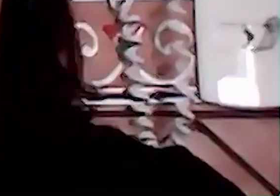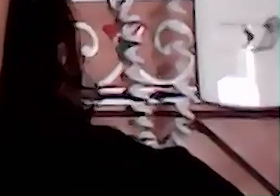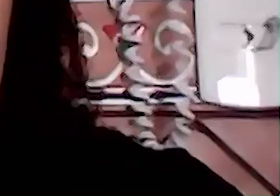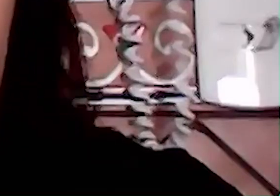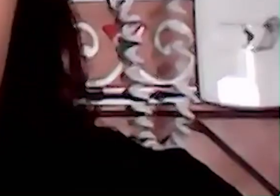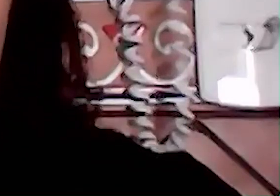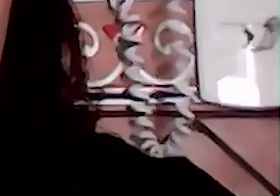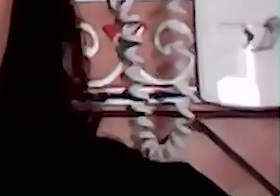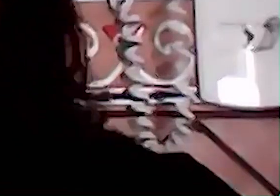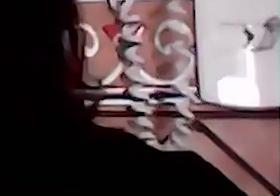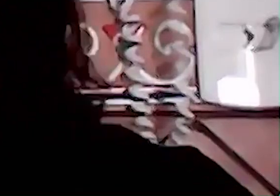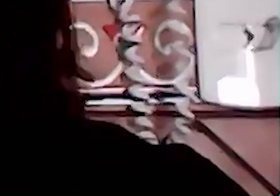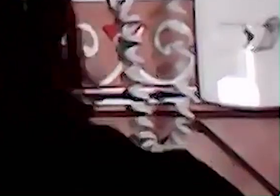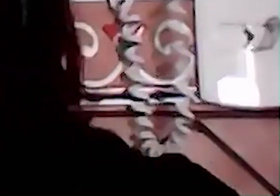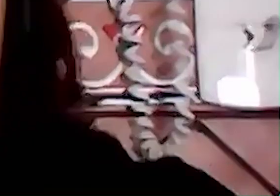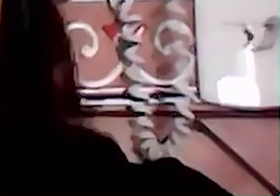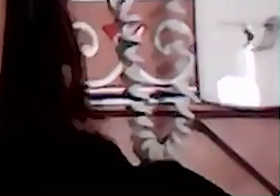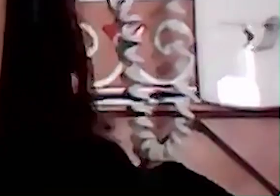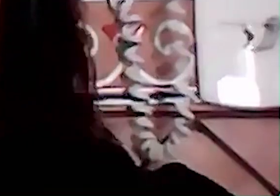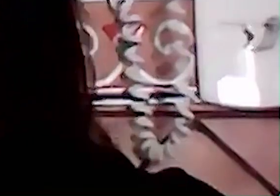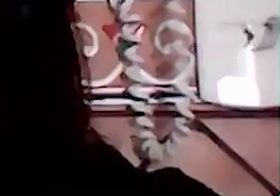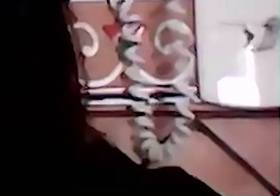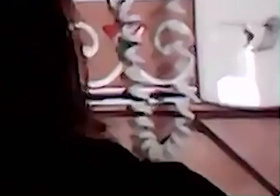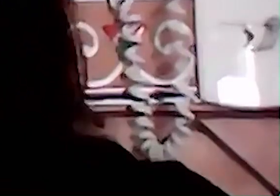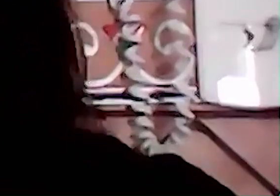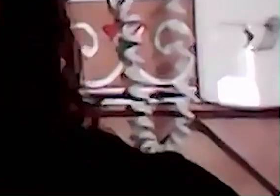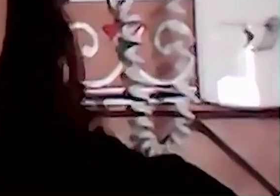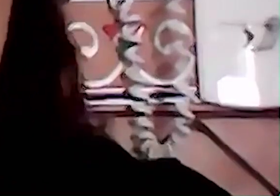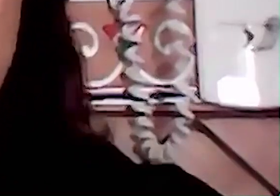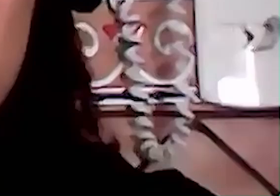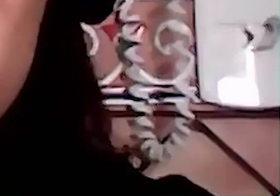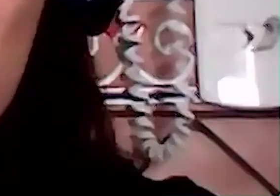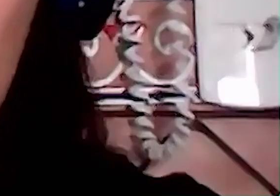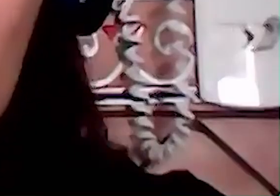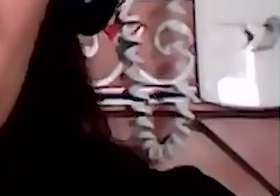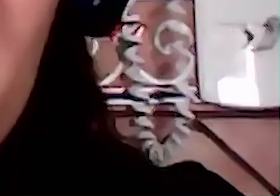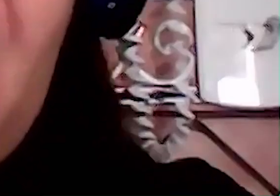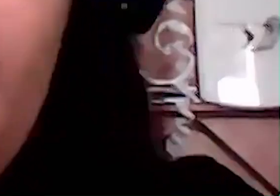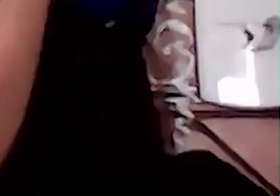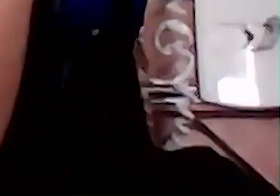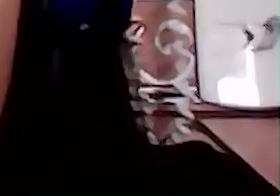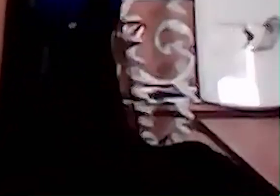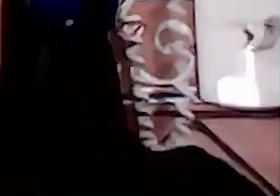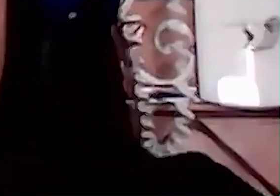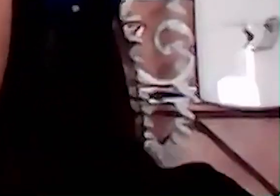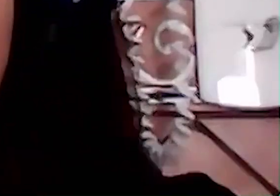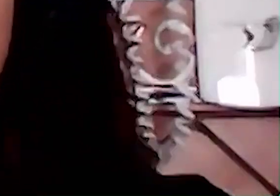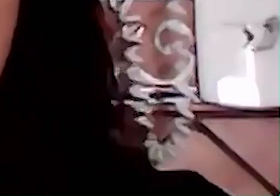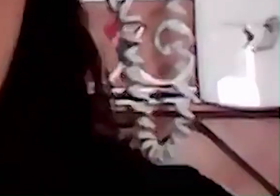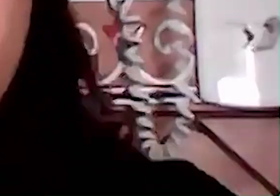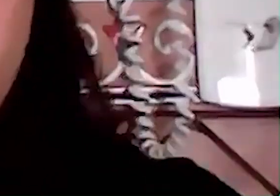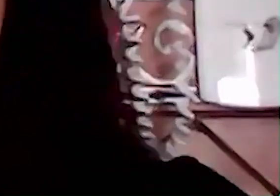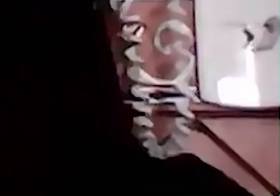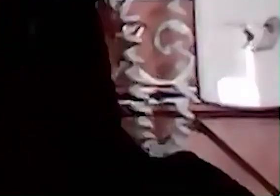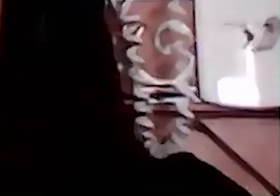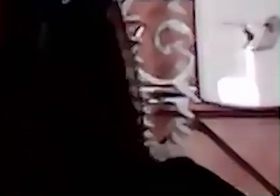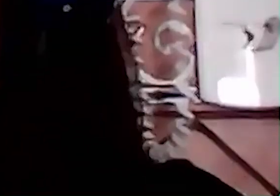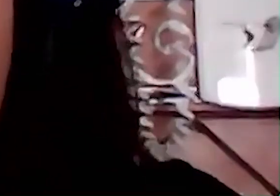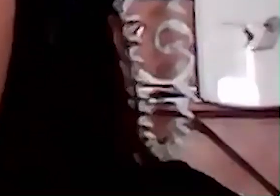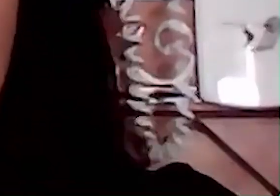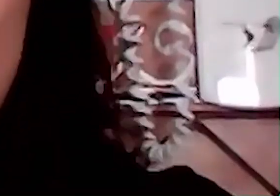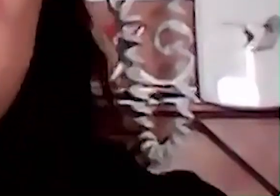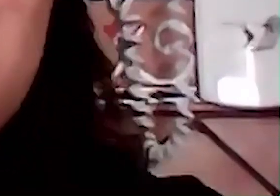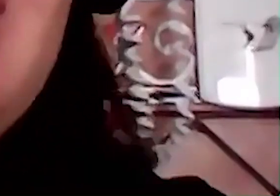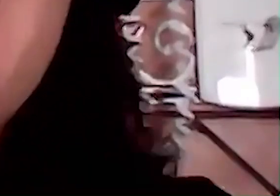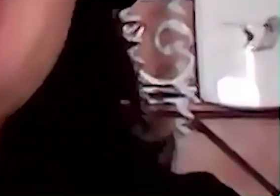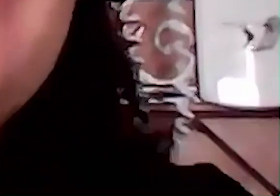minha concepção eu sou uma pessoa diferente ouvi episódios sobre o poder do vestidinho Caiapó ção